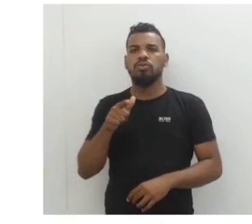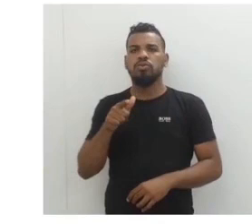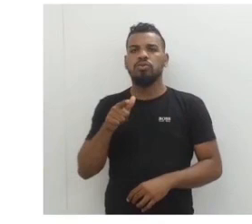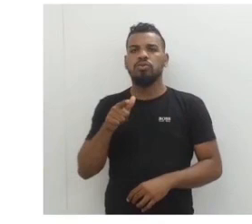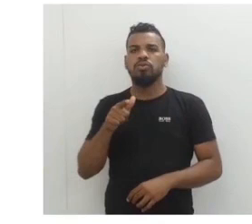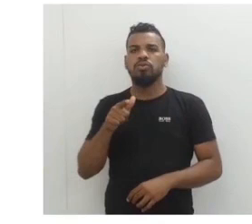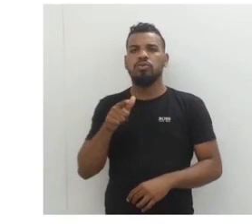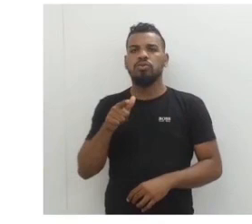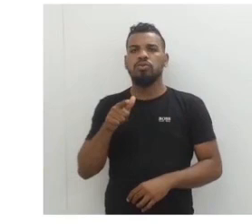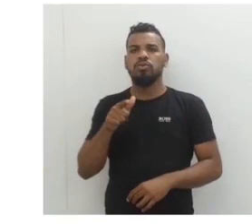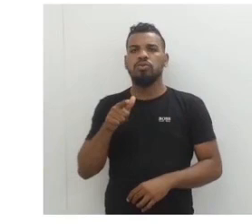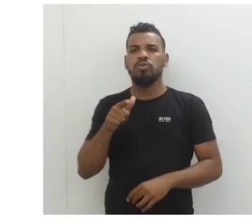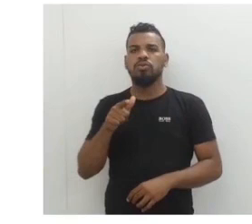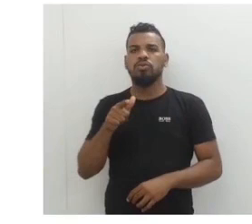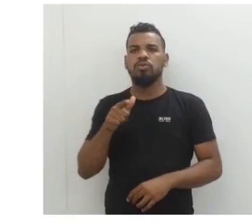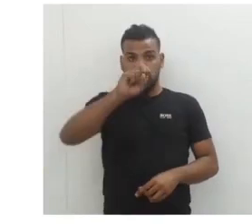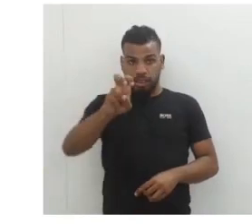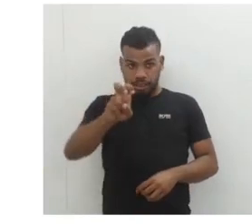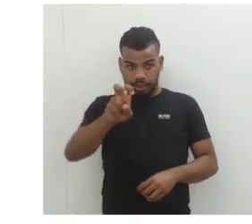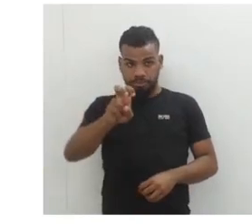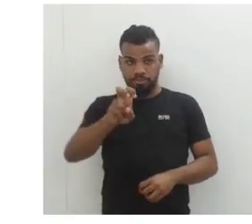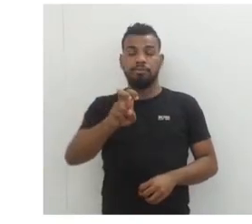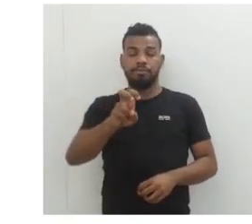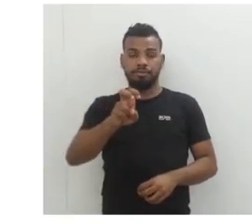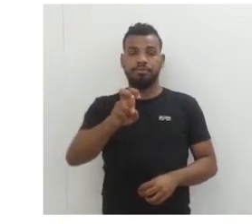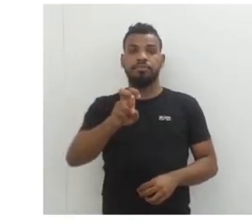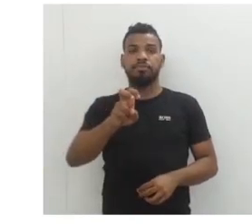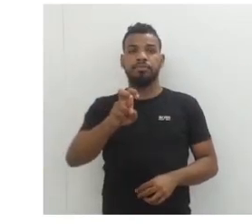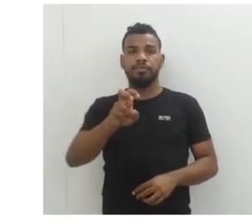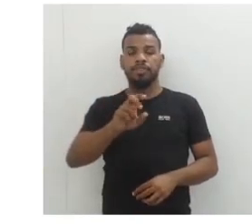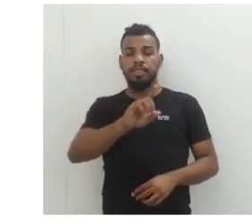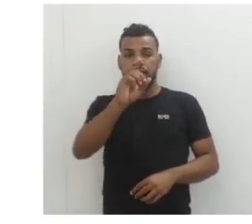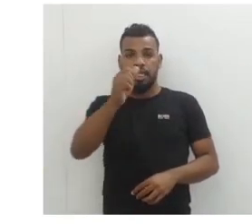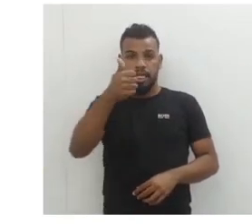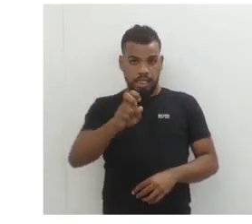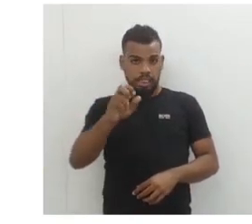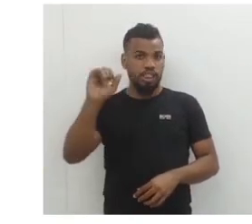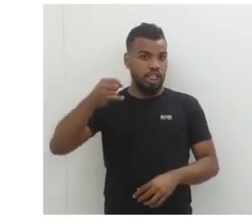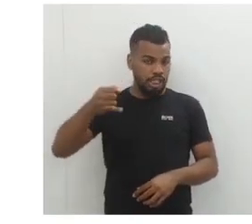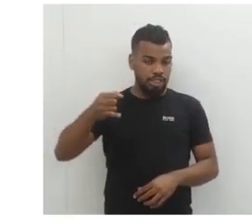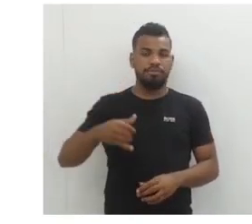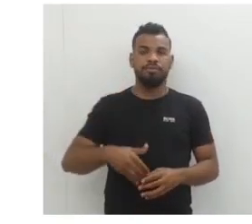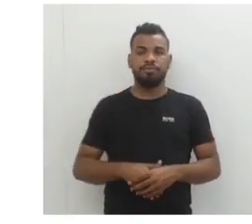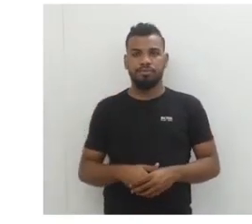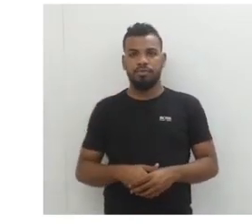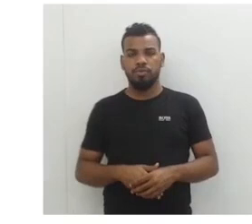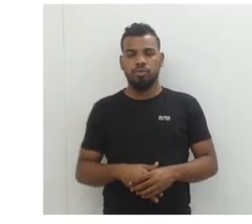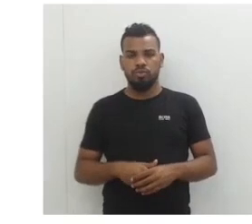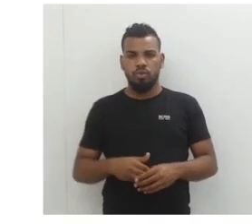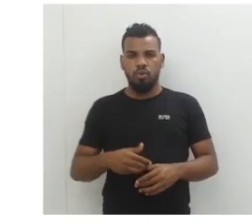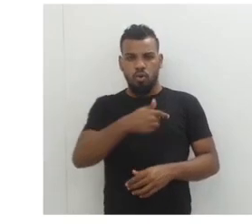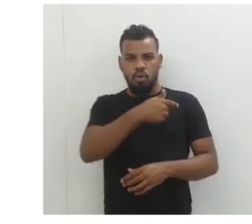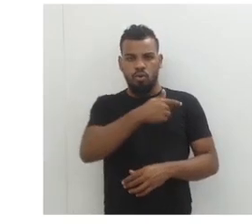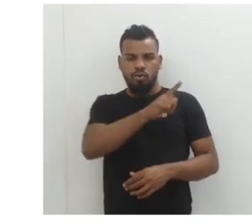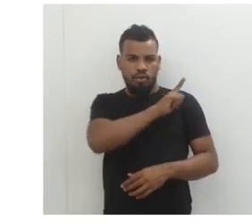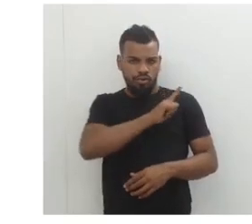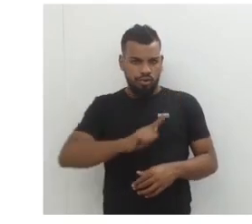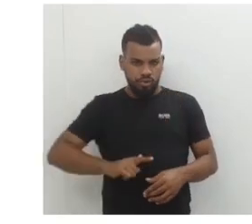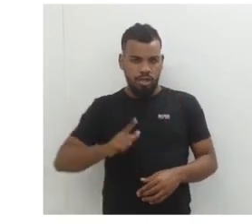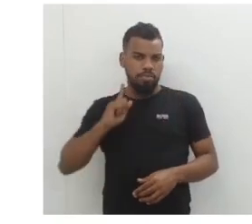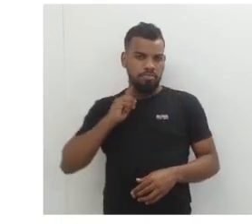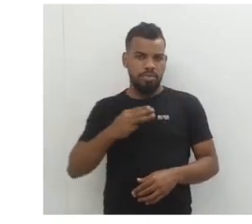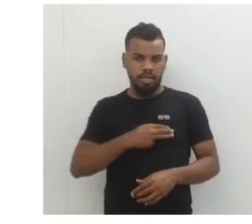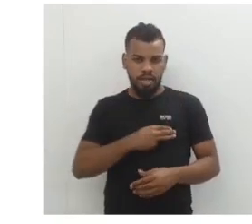de 1988. Em 15 de janeiro, o governador de Minas Gerais, como eu já